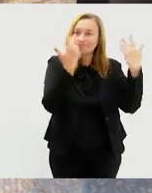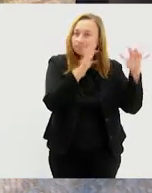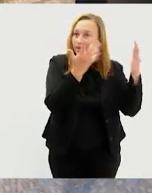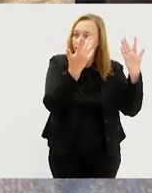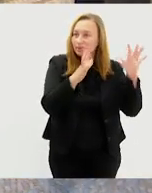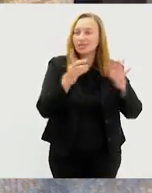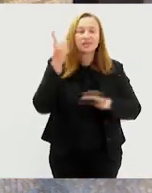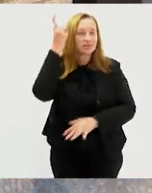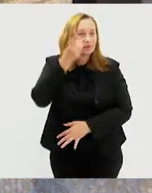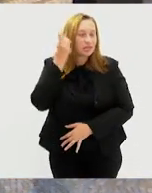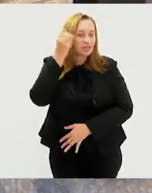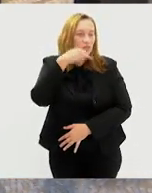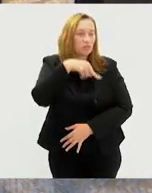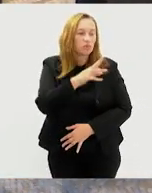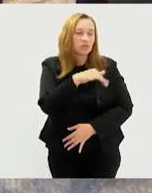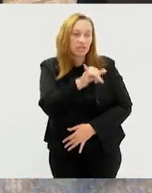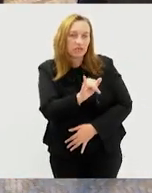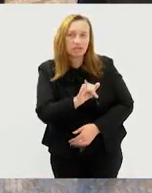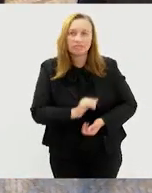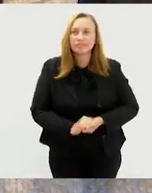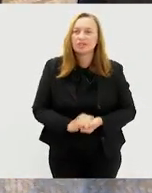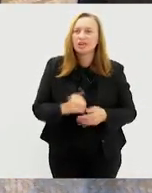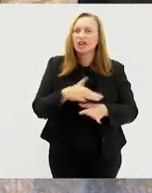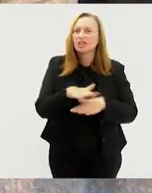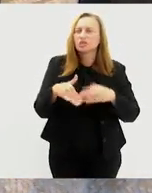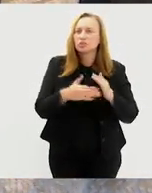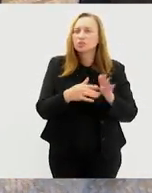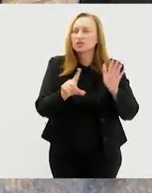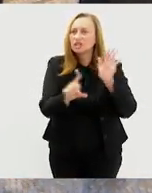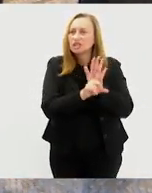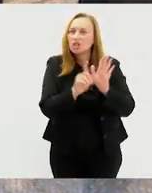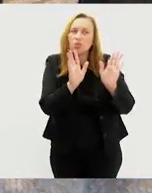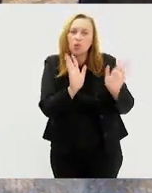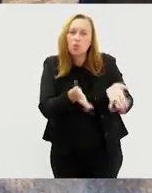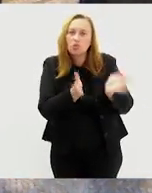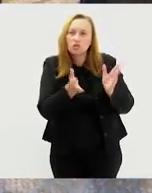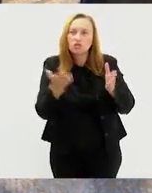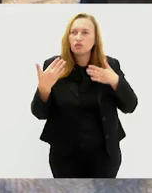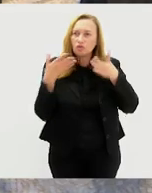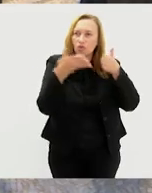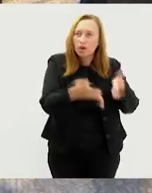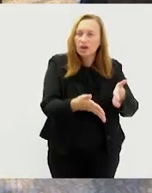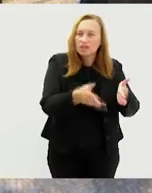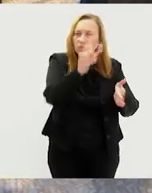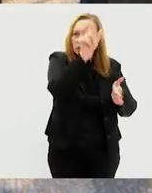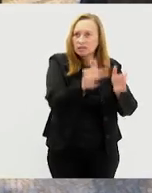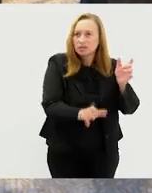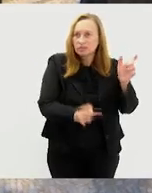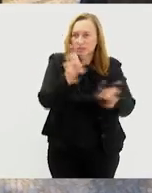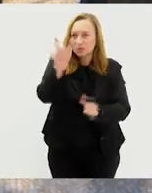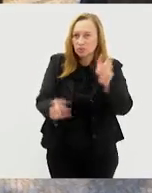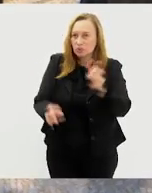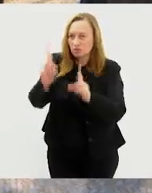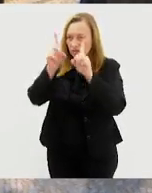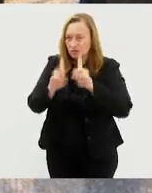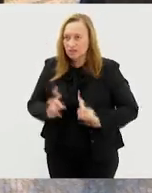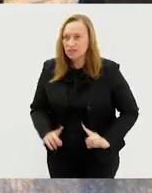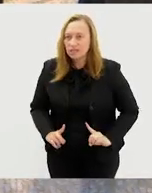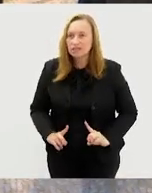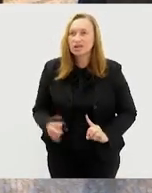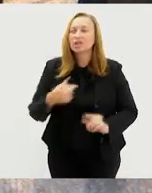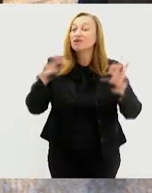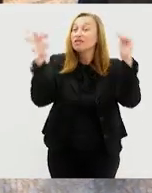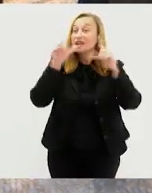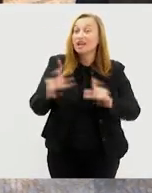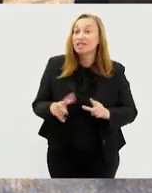deputado Neto todas as leis hoje foram voltadas para pessoas com deficiência e a gente fica muito feliz